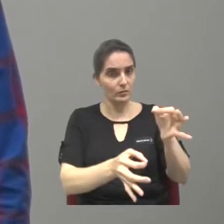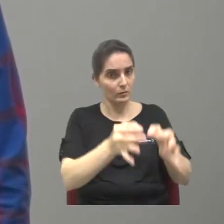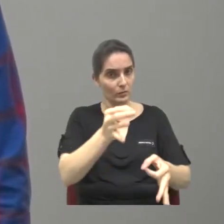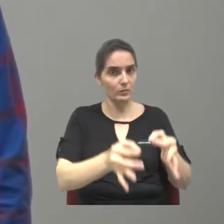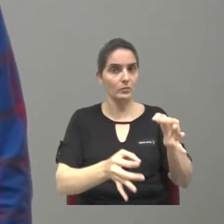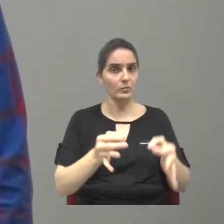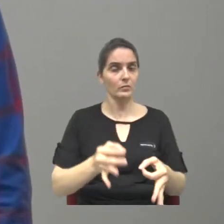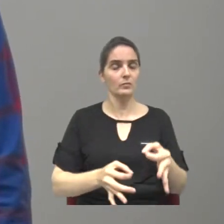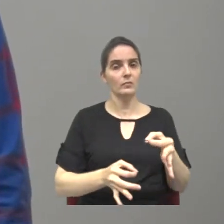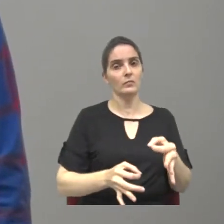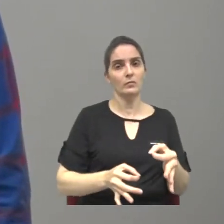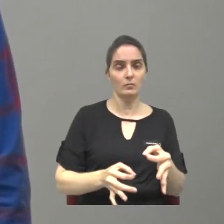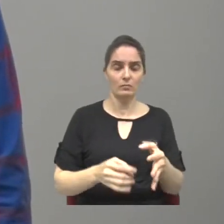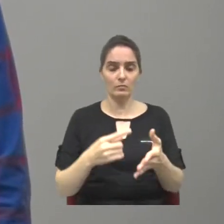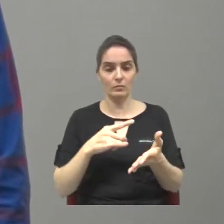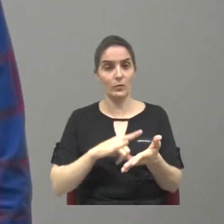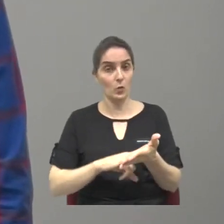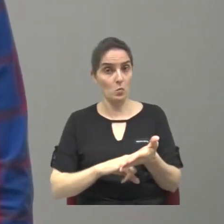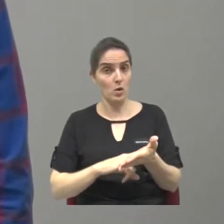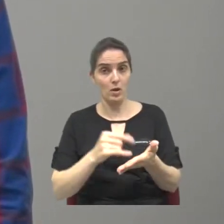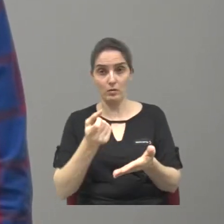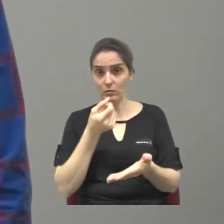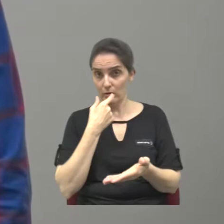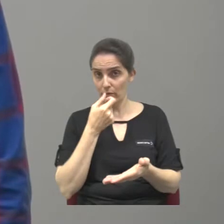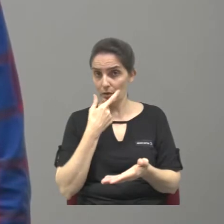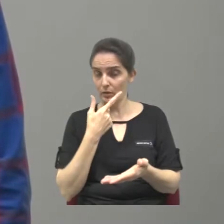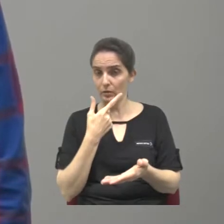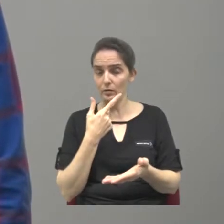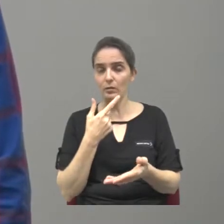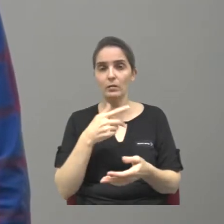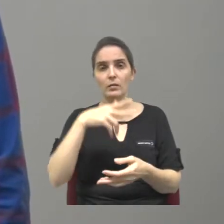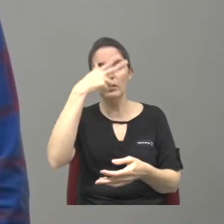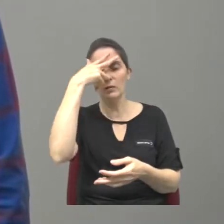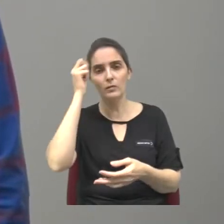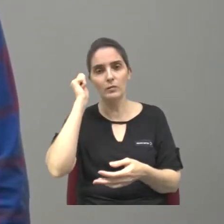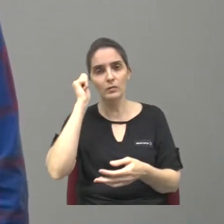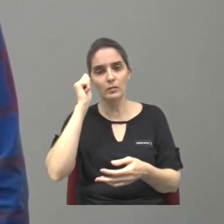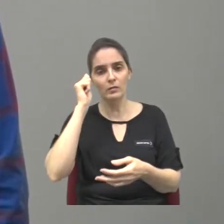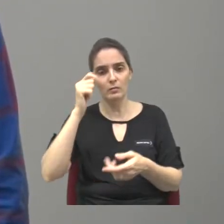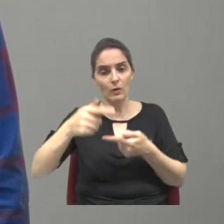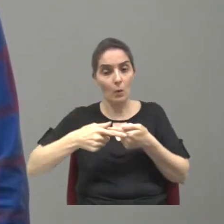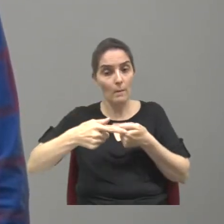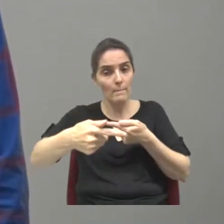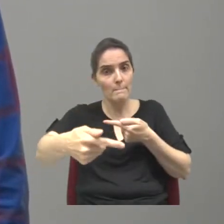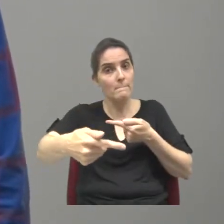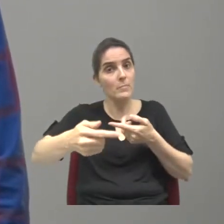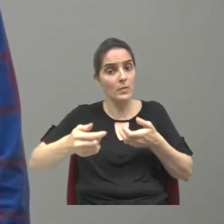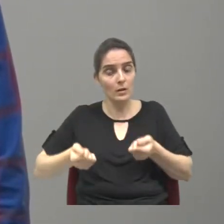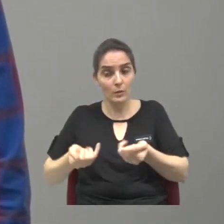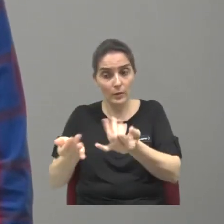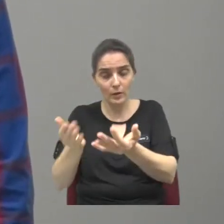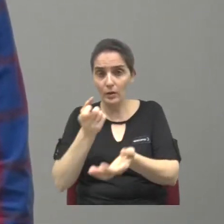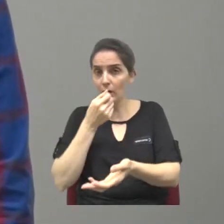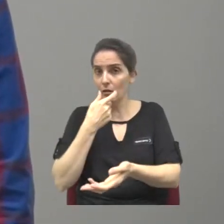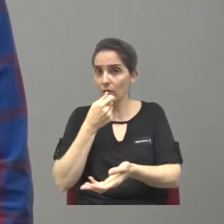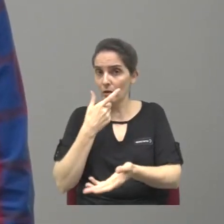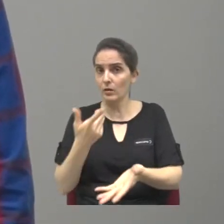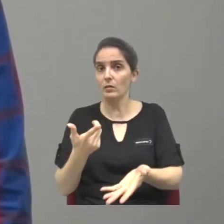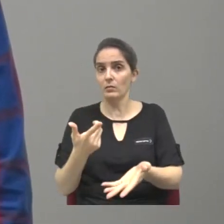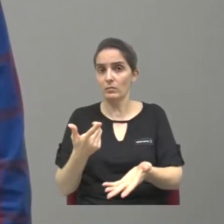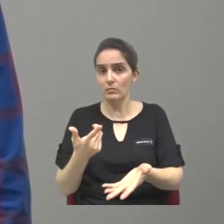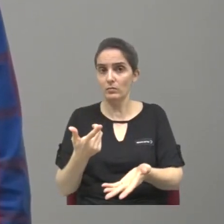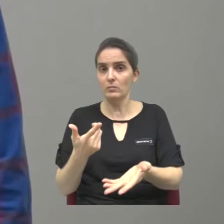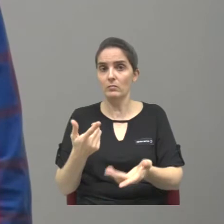receita do remédio, o Executivo tem um prazo para fornecer esse remédio se não chega a ter ordem de